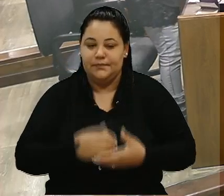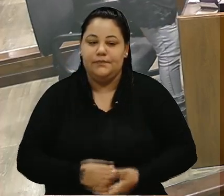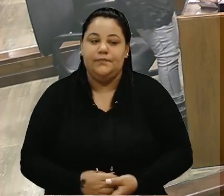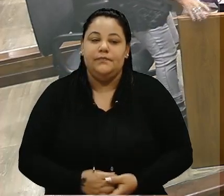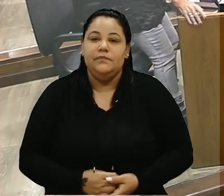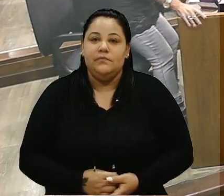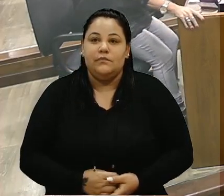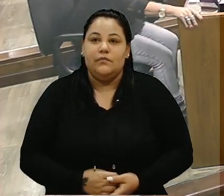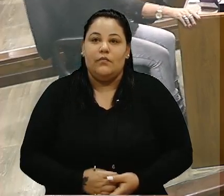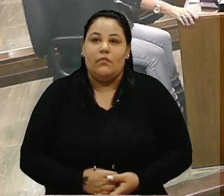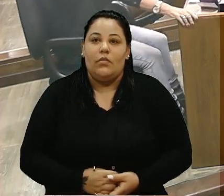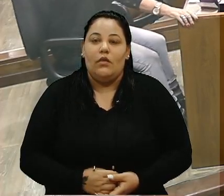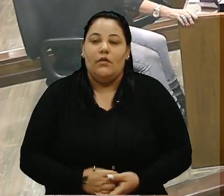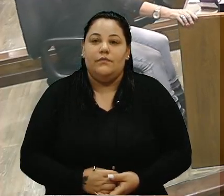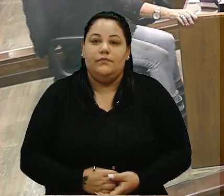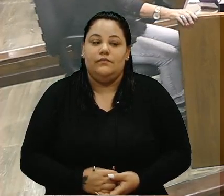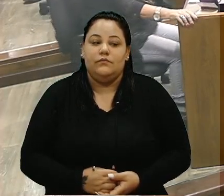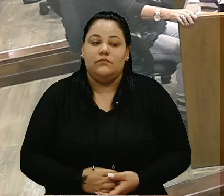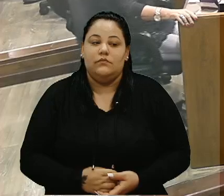Cláudio Libardi.